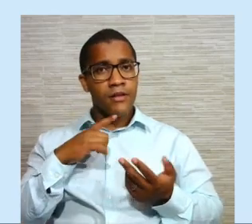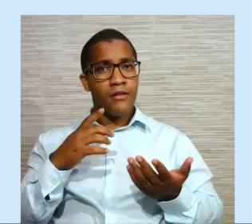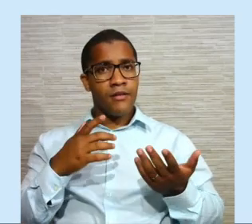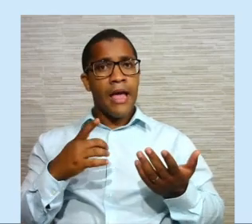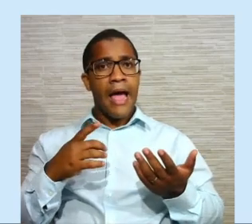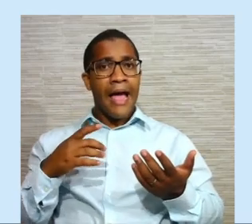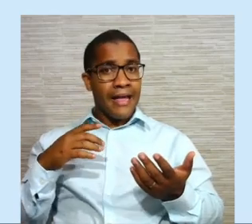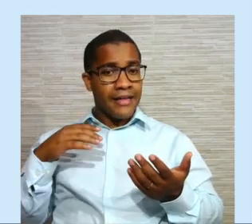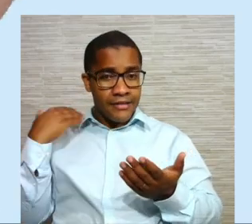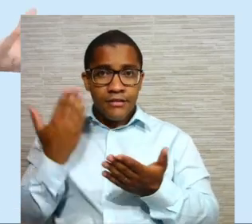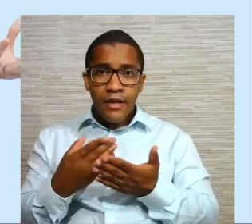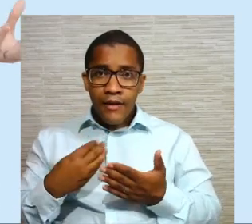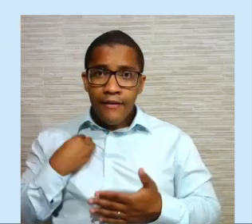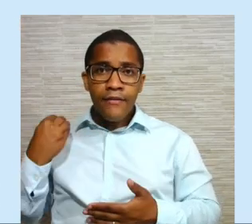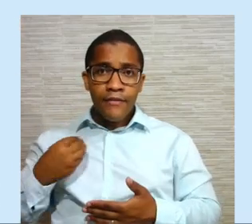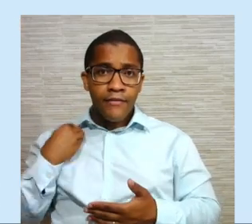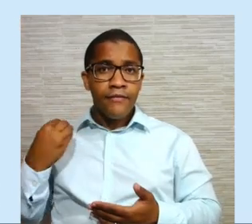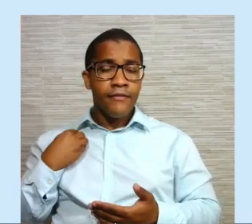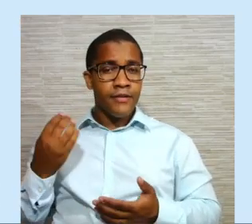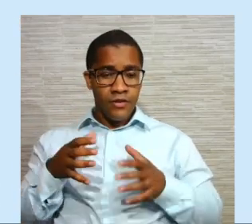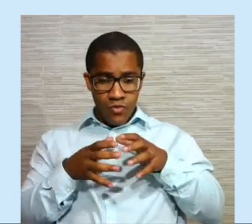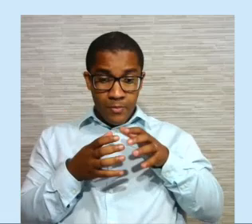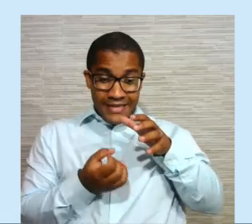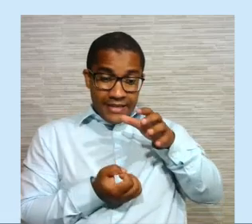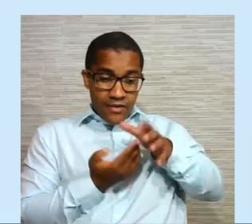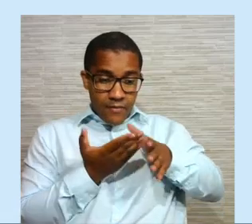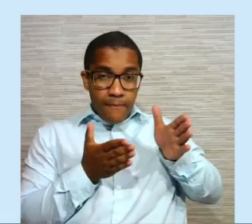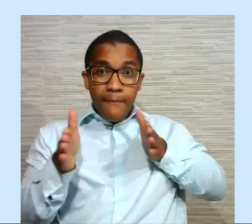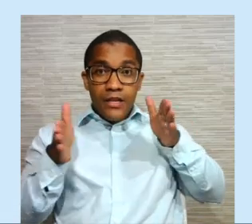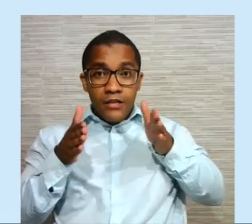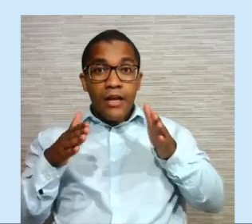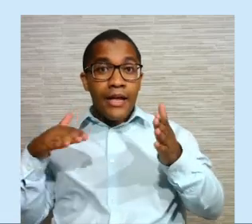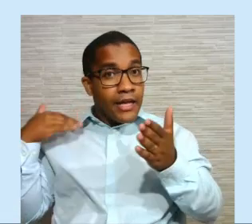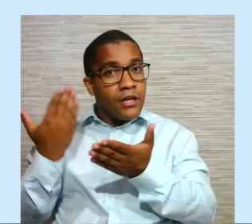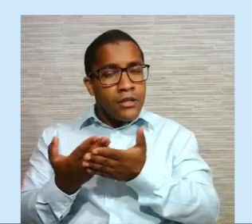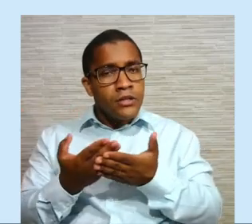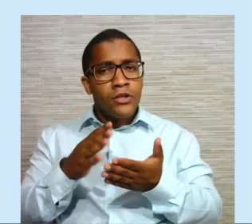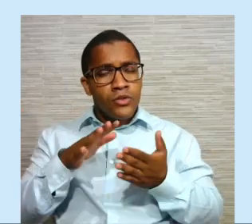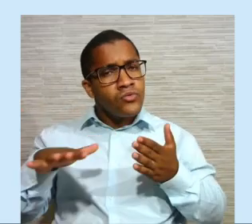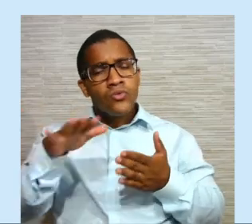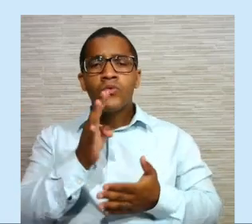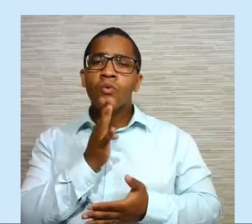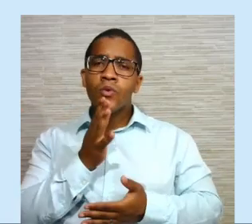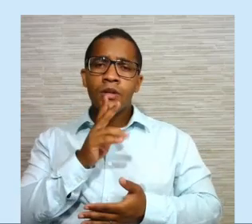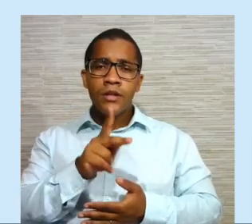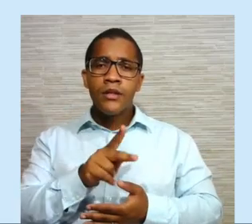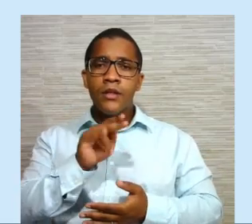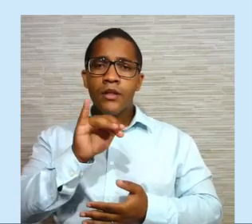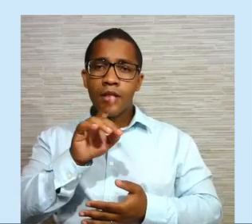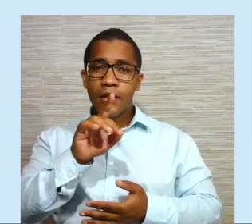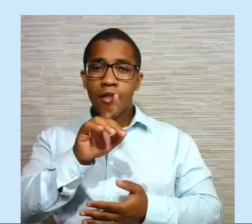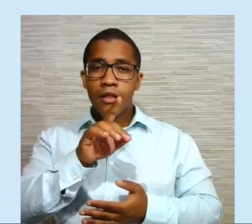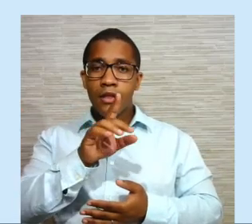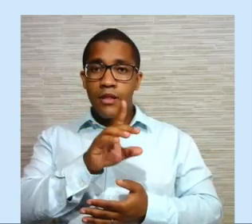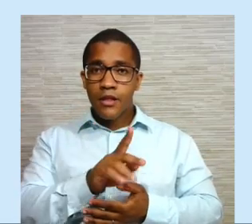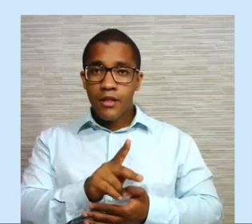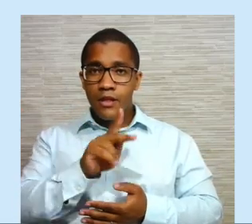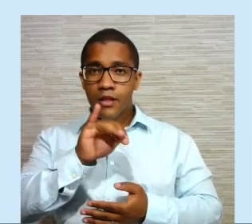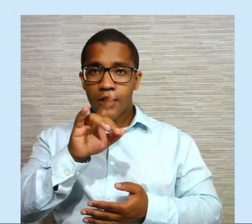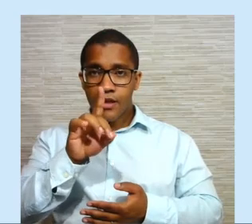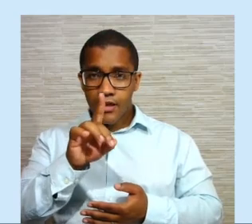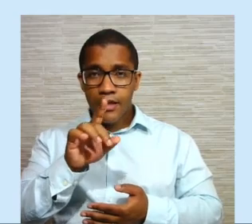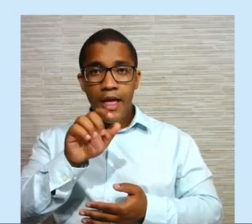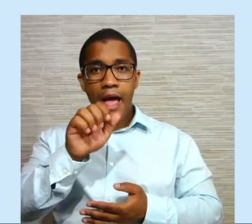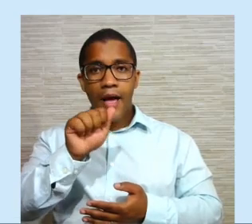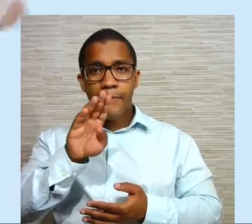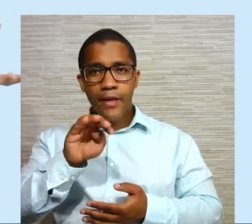Vermelho ainda está nativo. Então, muitas bandas que surgiram nesse momento, né, ainda hoje a gente conhece, Kid de Abelha, Paralamas de Sucesso, né, que são